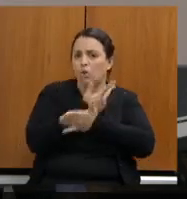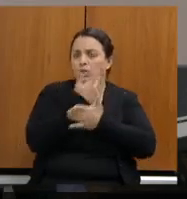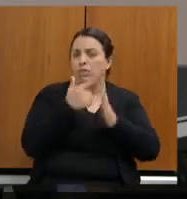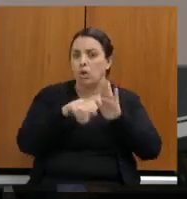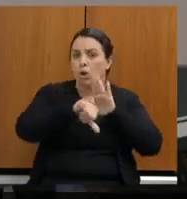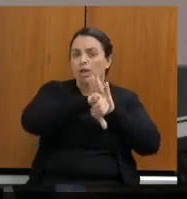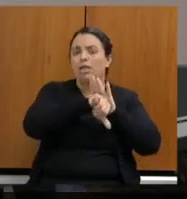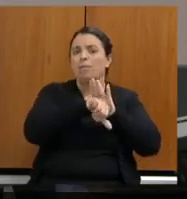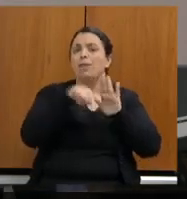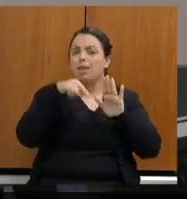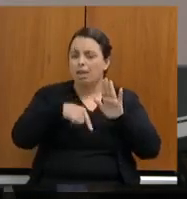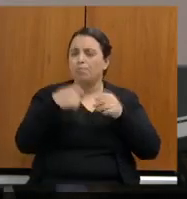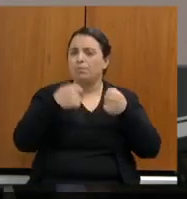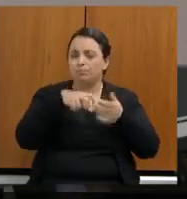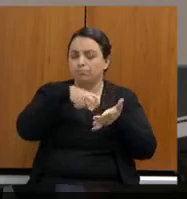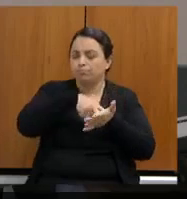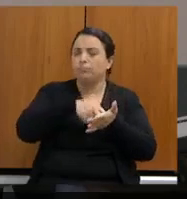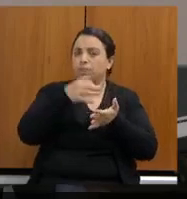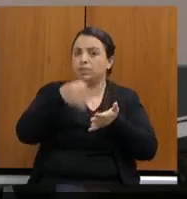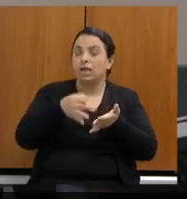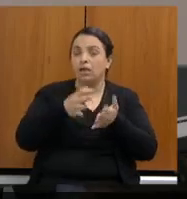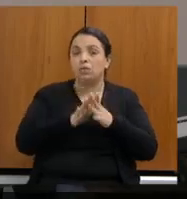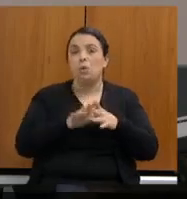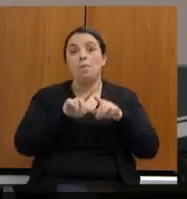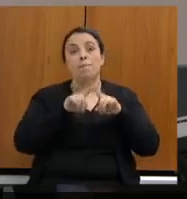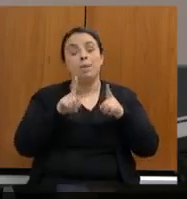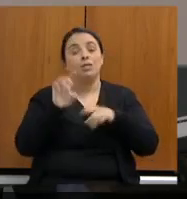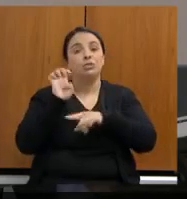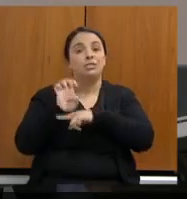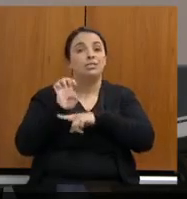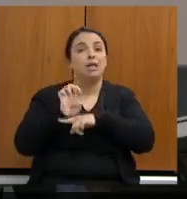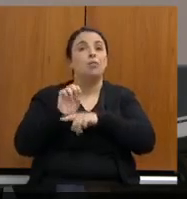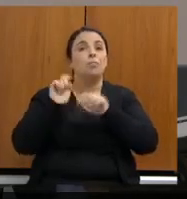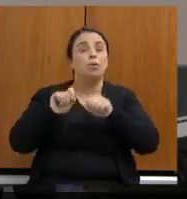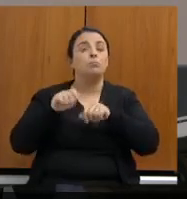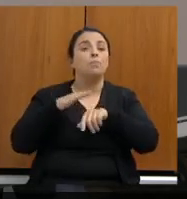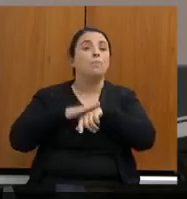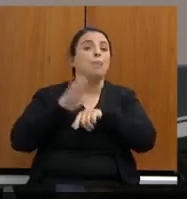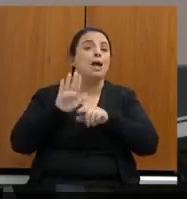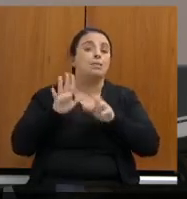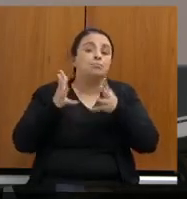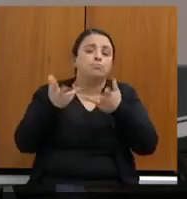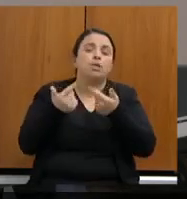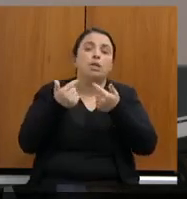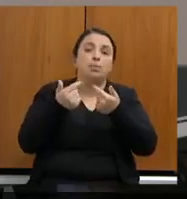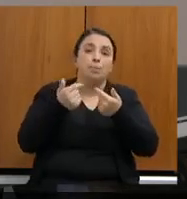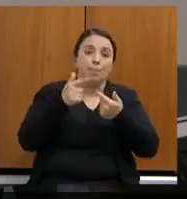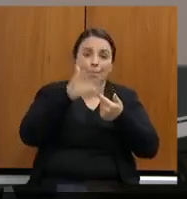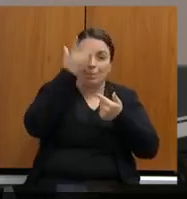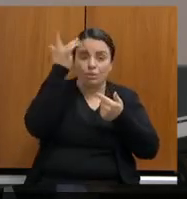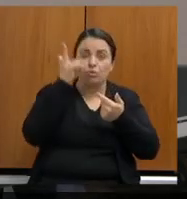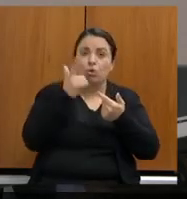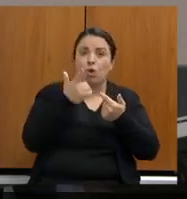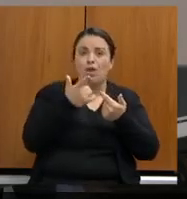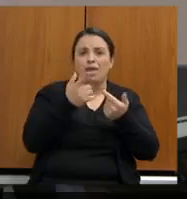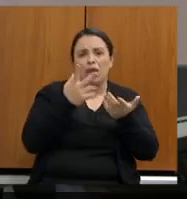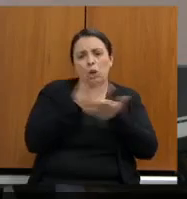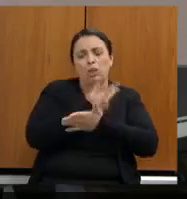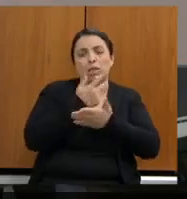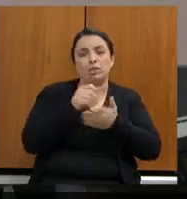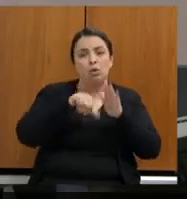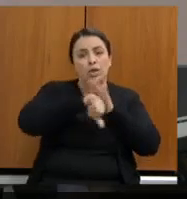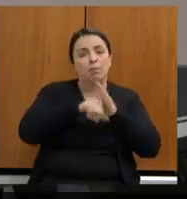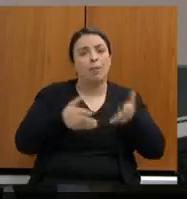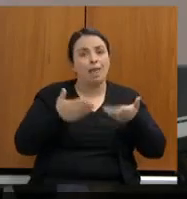vislumbro uma forma de que o estado pode ser mais eficiente na forma de recuperar aqueles que estão lá uma vez que eles vão voltar